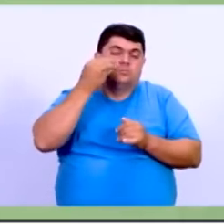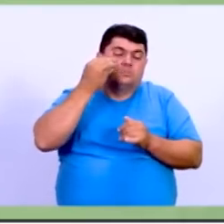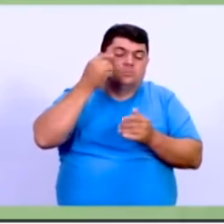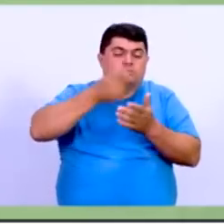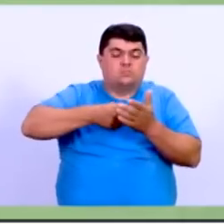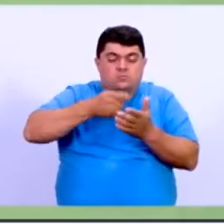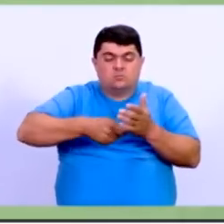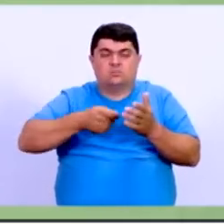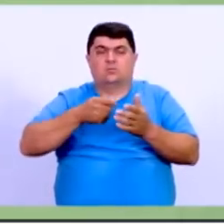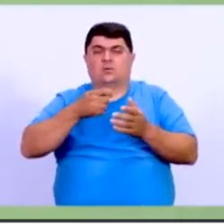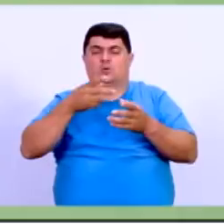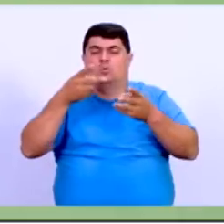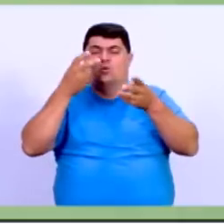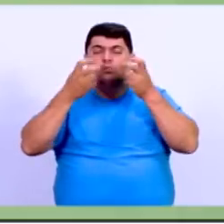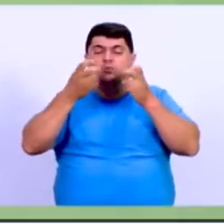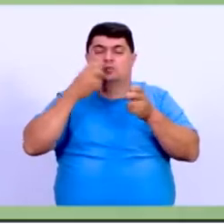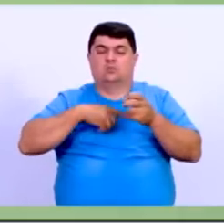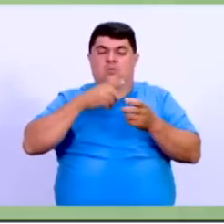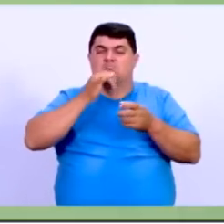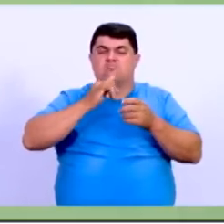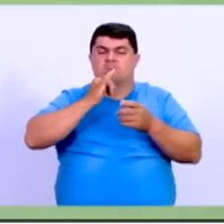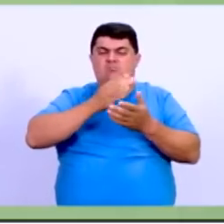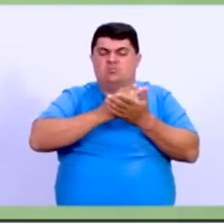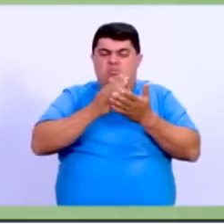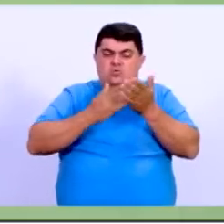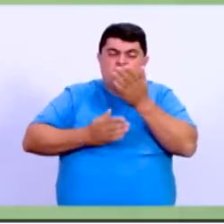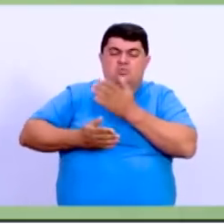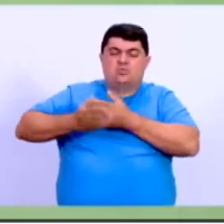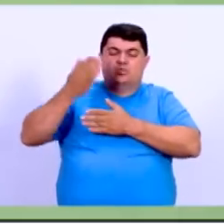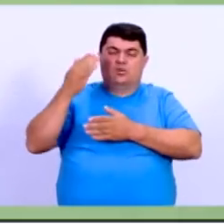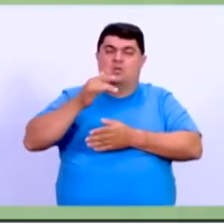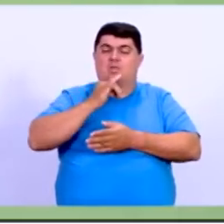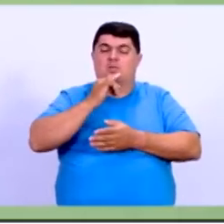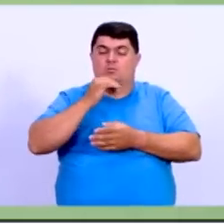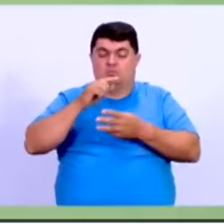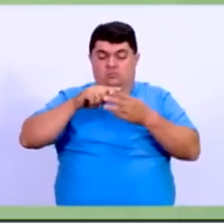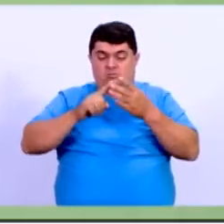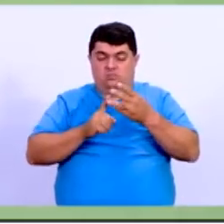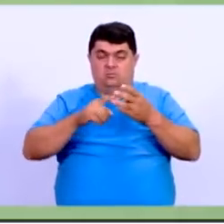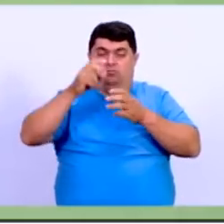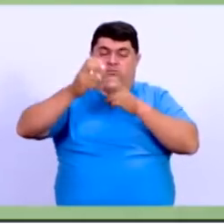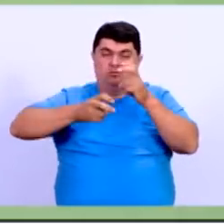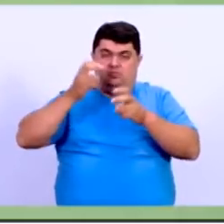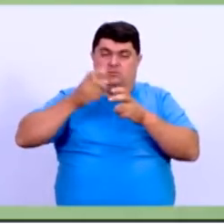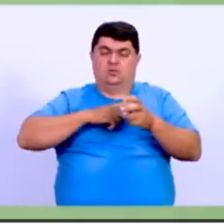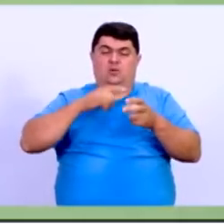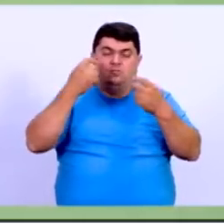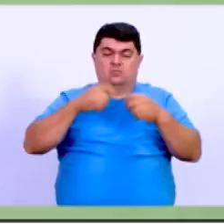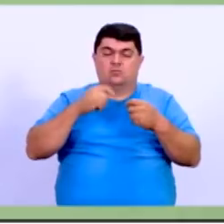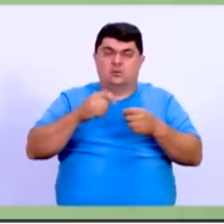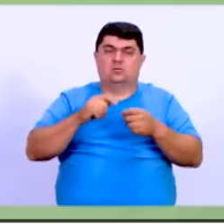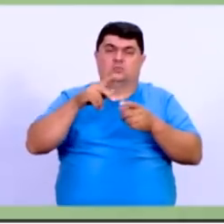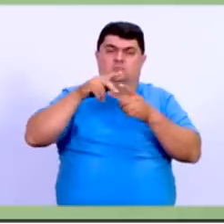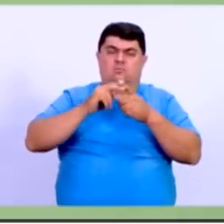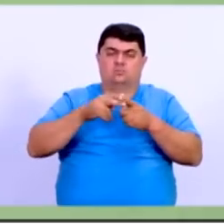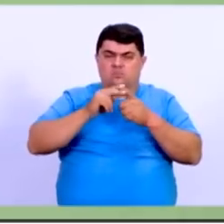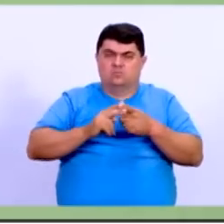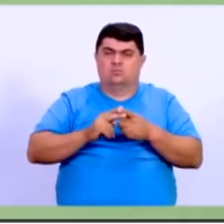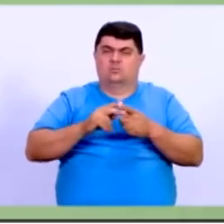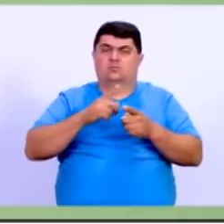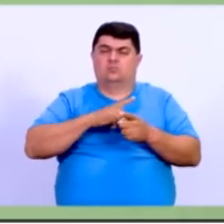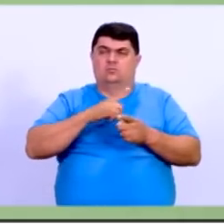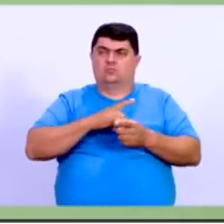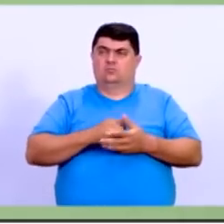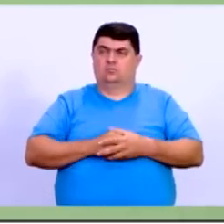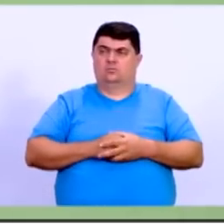só aquele exemplo que nós demos no início, né? Ó, nós temos 3 máquinas que estão precisando de um serviço. Que serviço é esse? Serviço